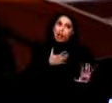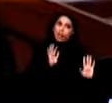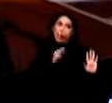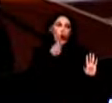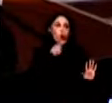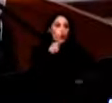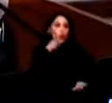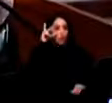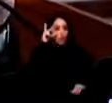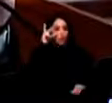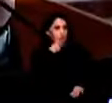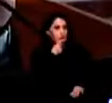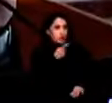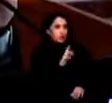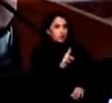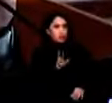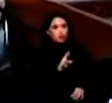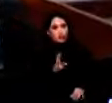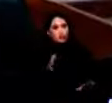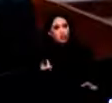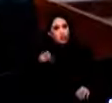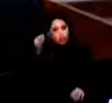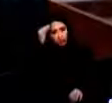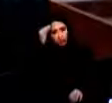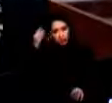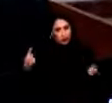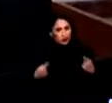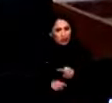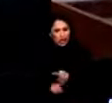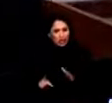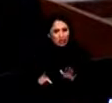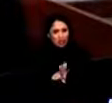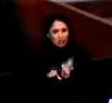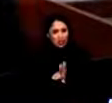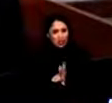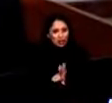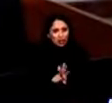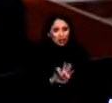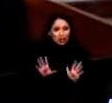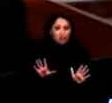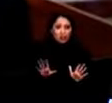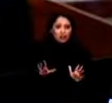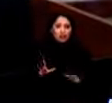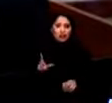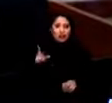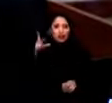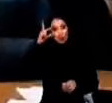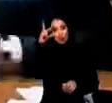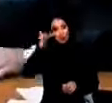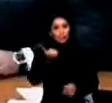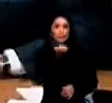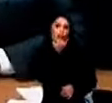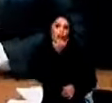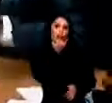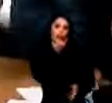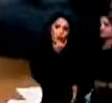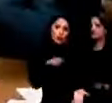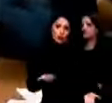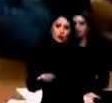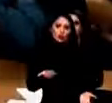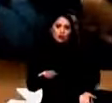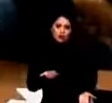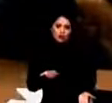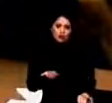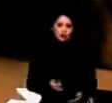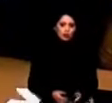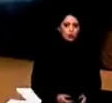É porque não há nenhuma previsão constitucional ou legal nisso. E tá agora, os ministros Alexandre de Moraes e André Mendonça estão lado a lado.